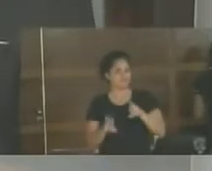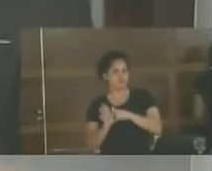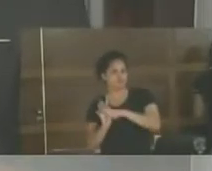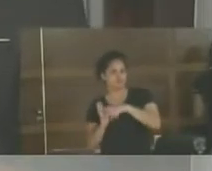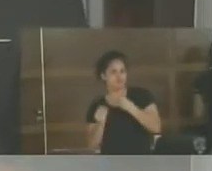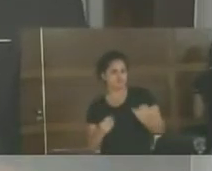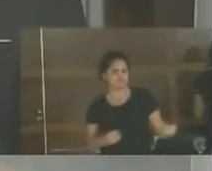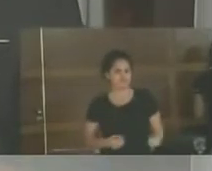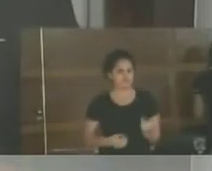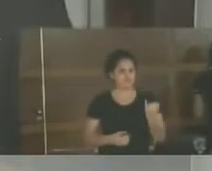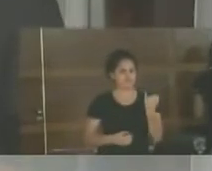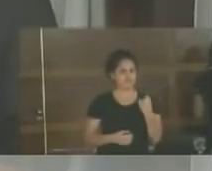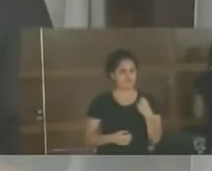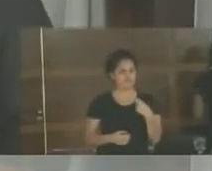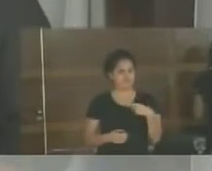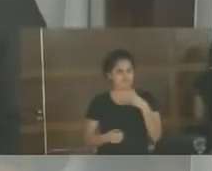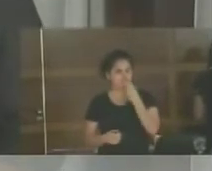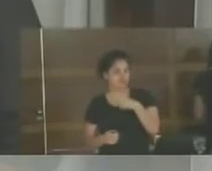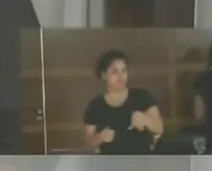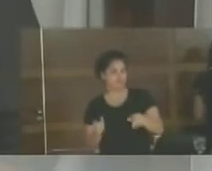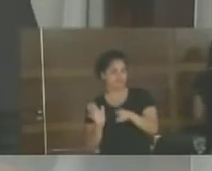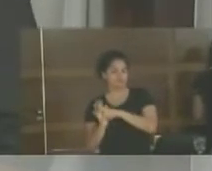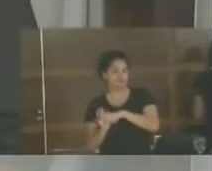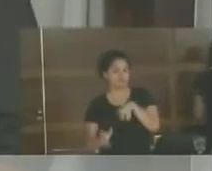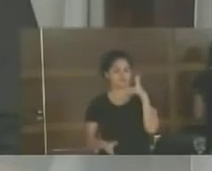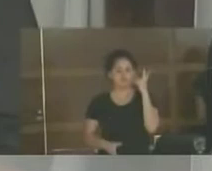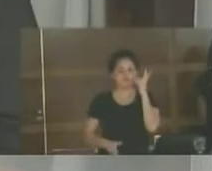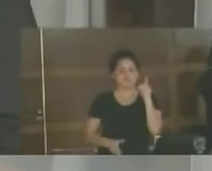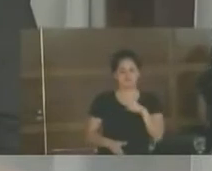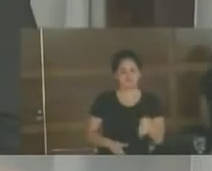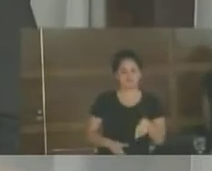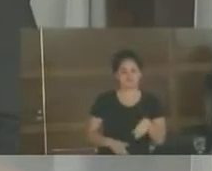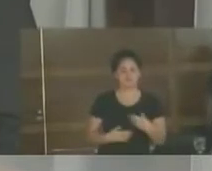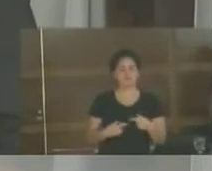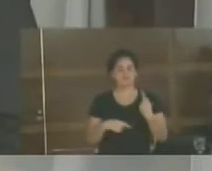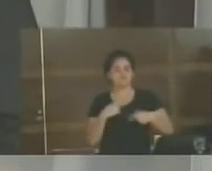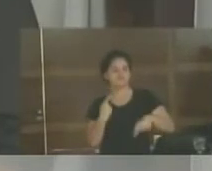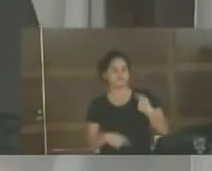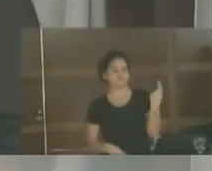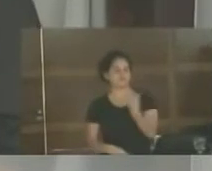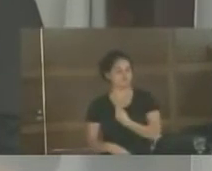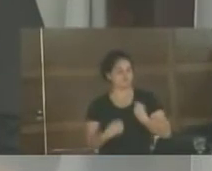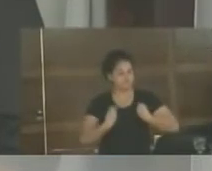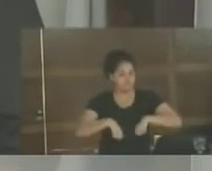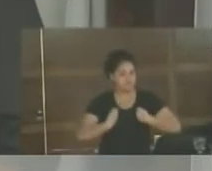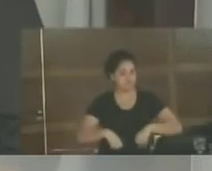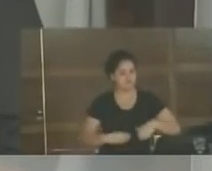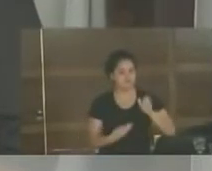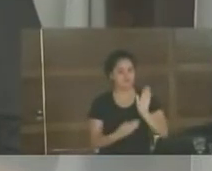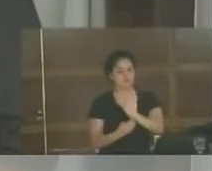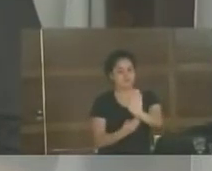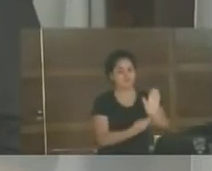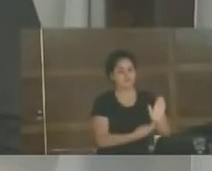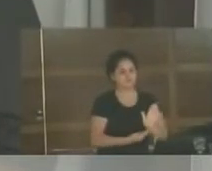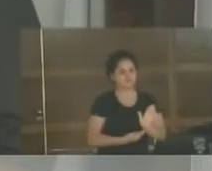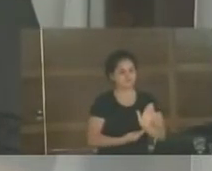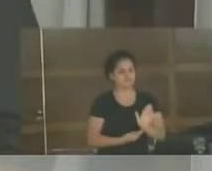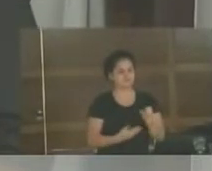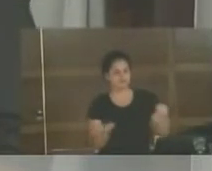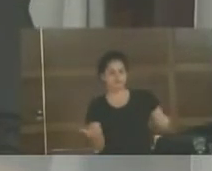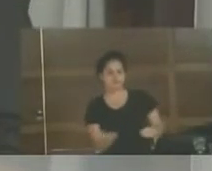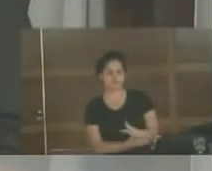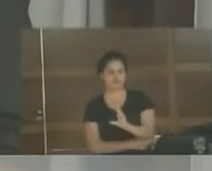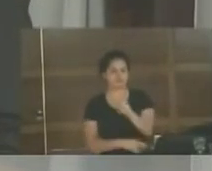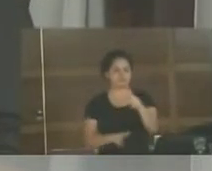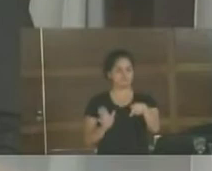com o projeto do vereador Zé Augusto, e eu acho que é isso, a discussão é isso. Nós temos que apresentar, fomos eleitos para isso, criar